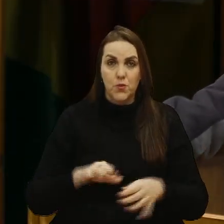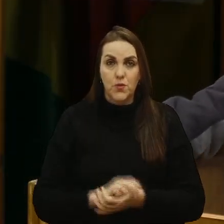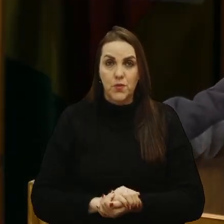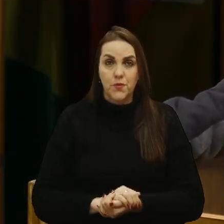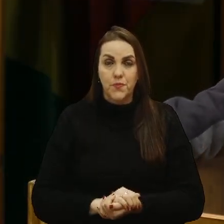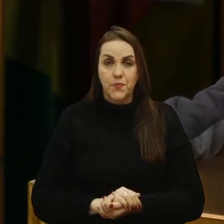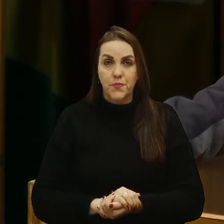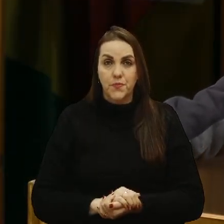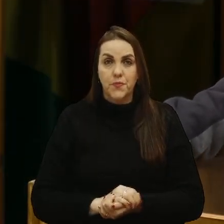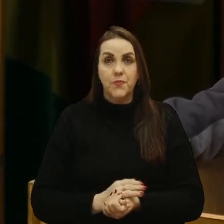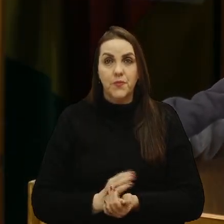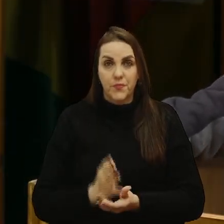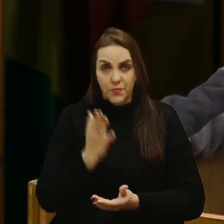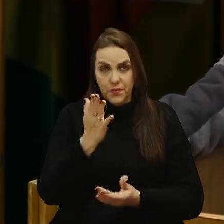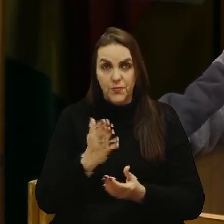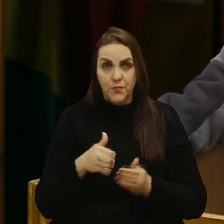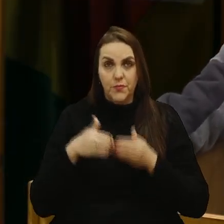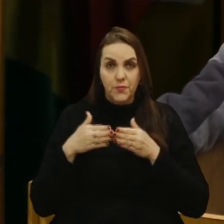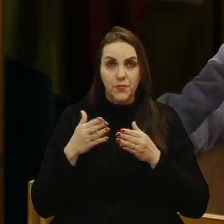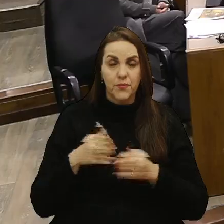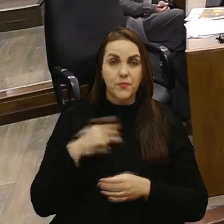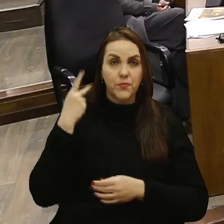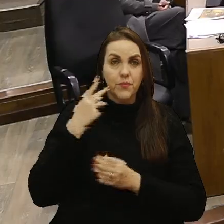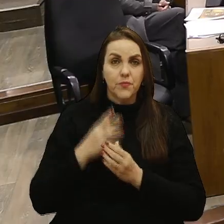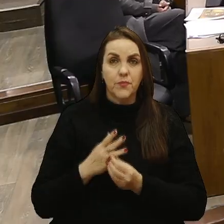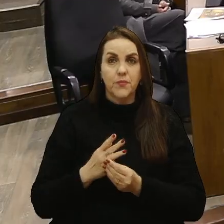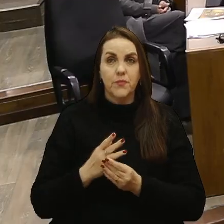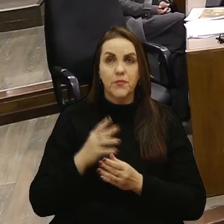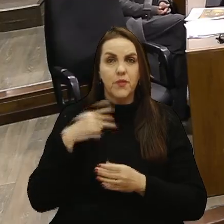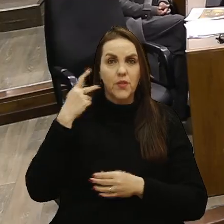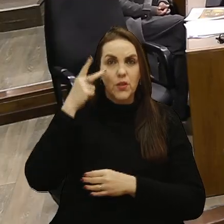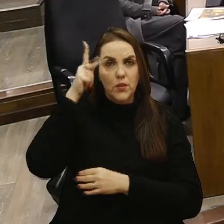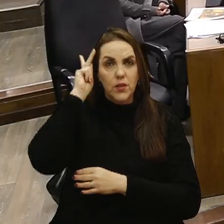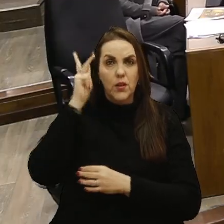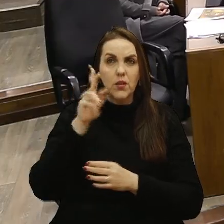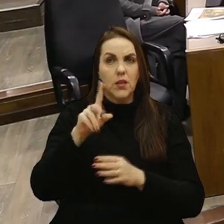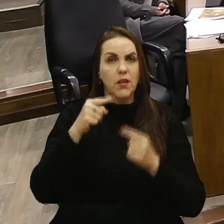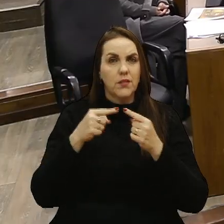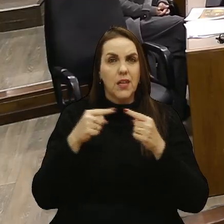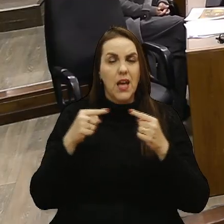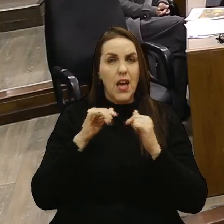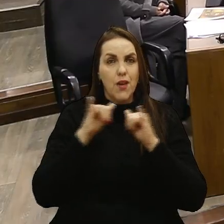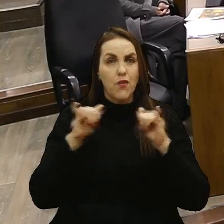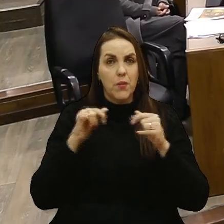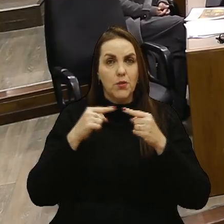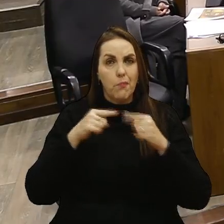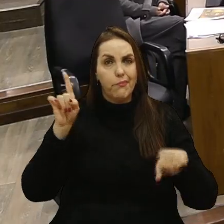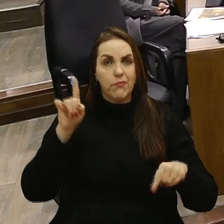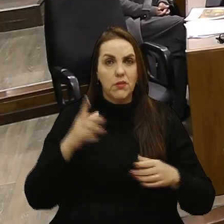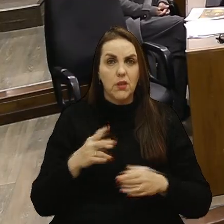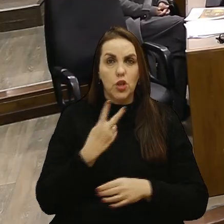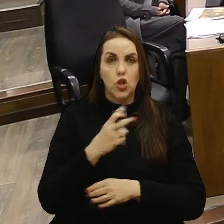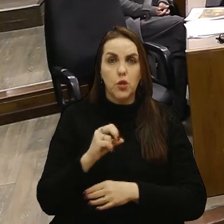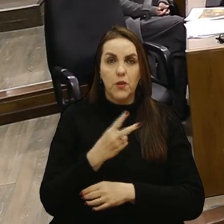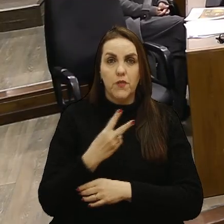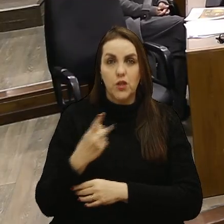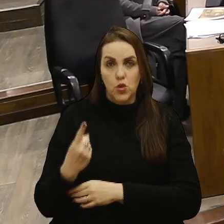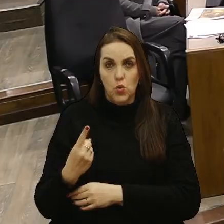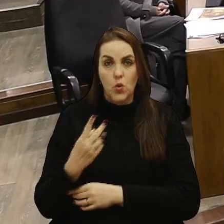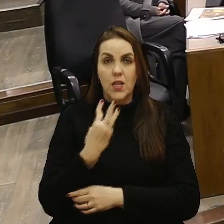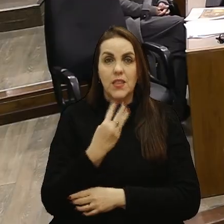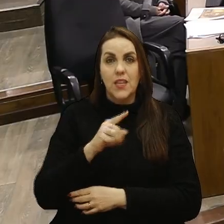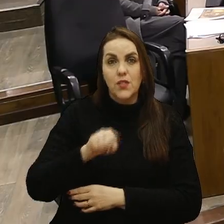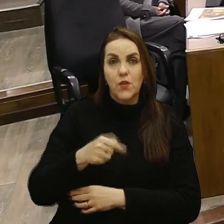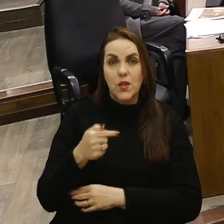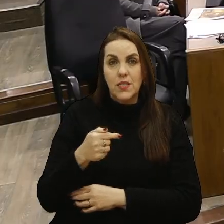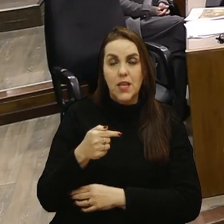parte, vereador. De imediato. Eu acredito que tem algum desencontro de informações. 2021 deu 3,7 bilhões